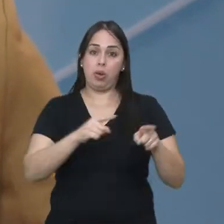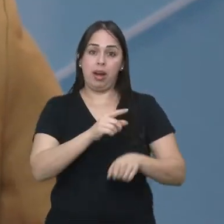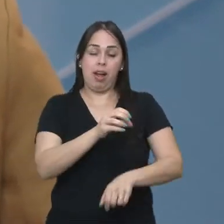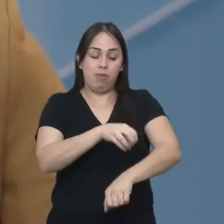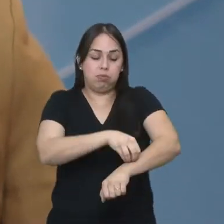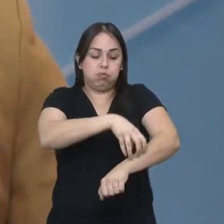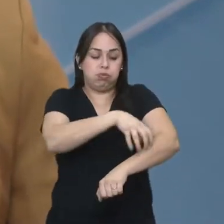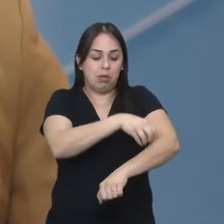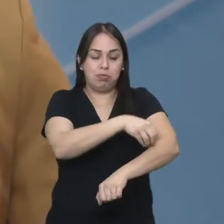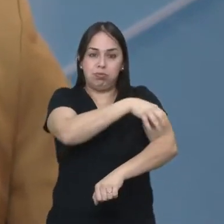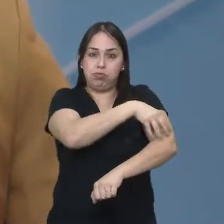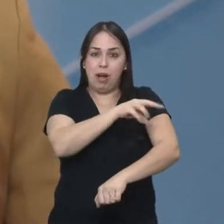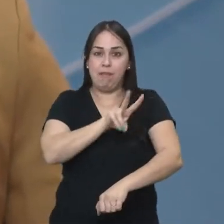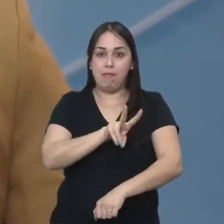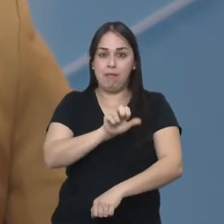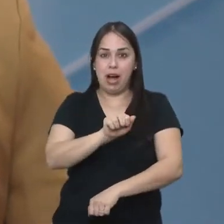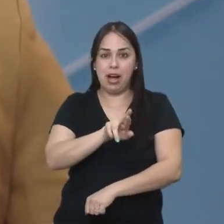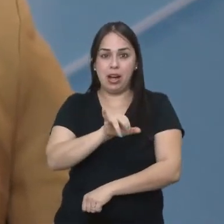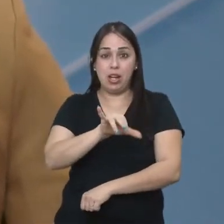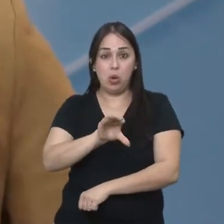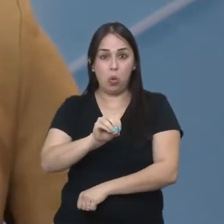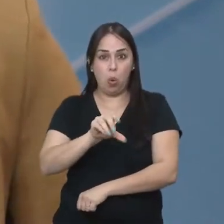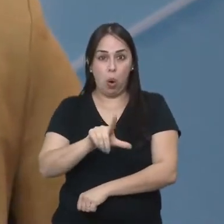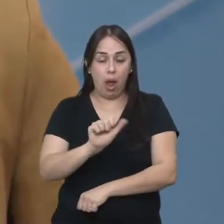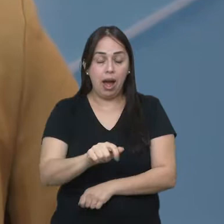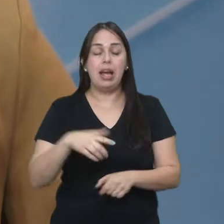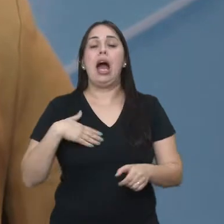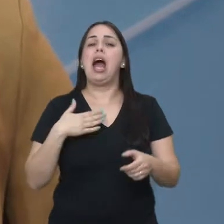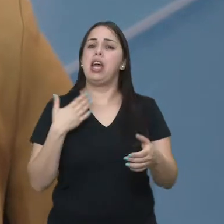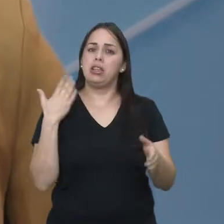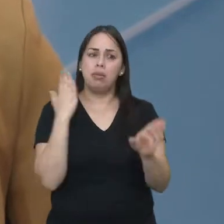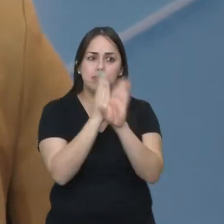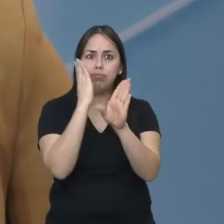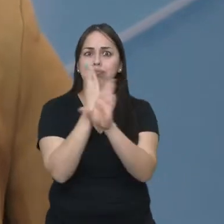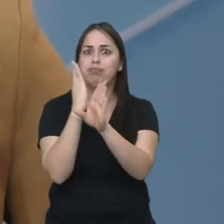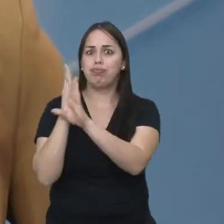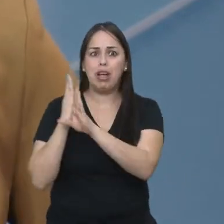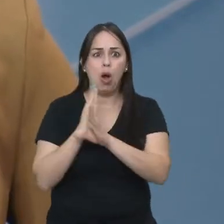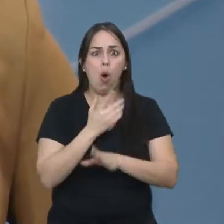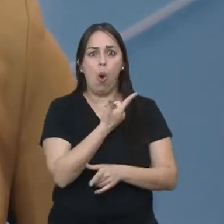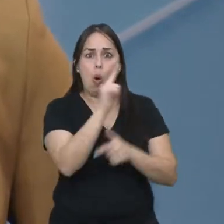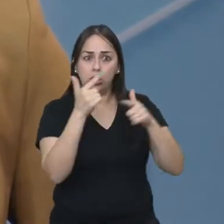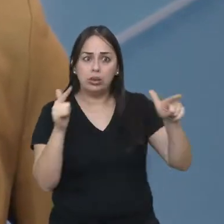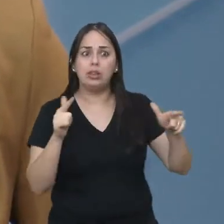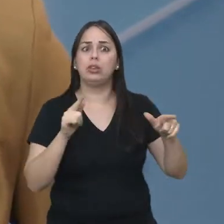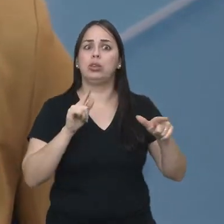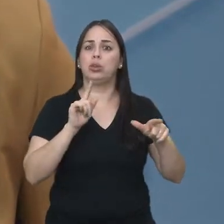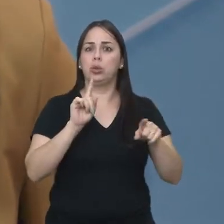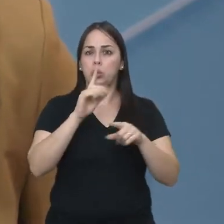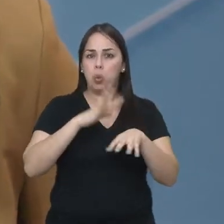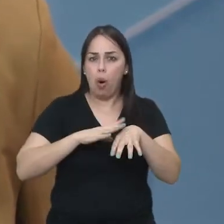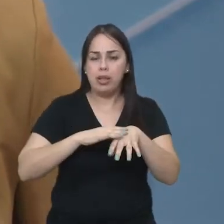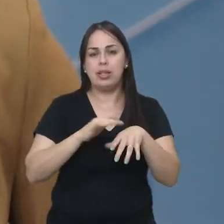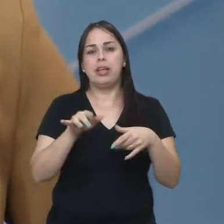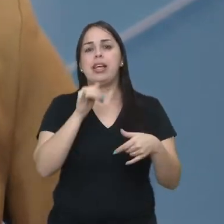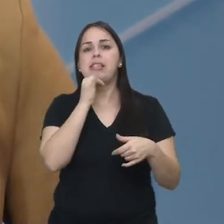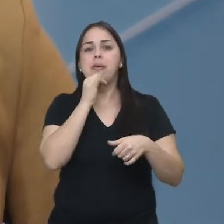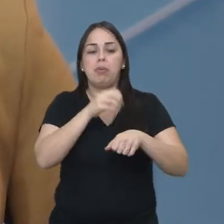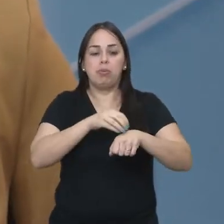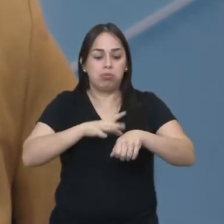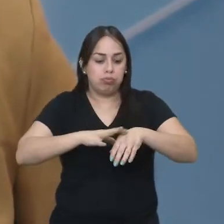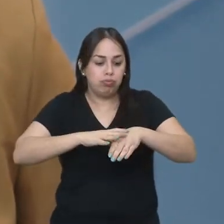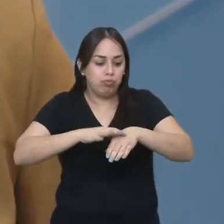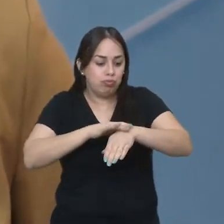humanidade. A descoberta abriu o caminho para o desenvolvimento de imunizantes contra muitas doenças, como poliomielite,